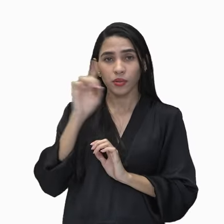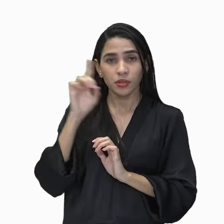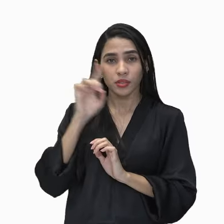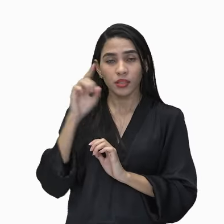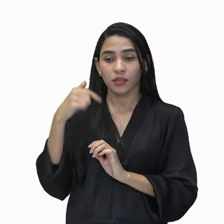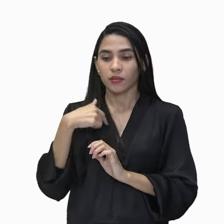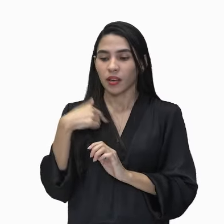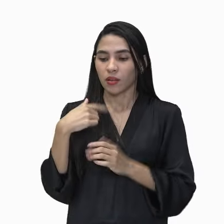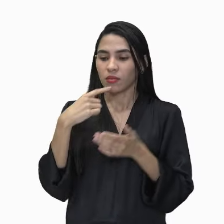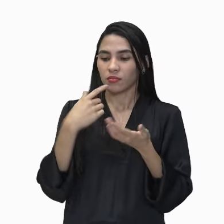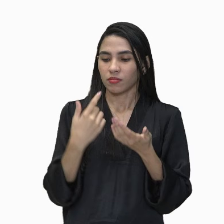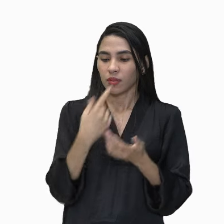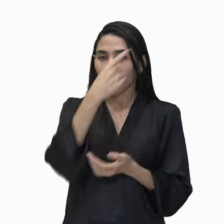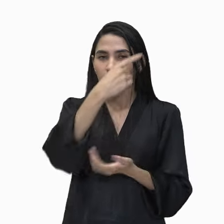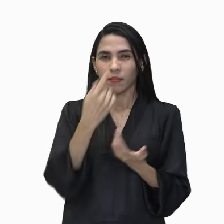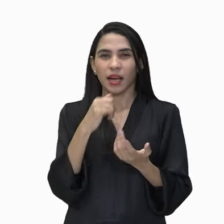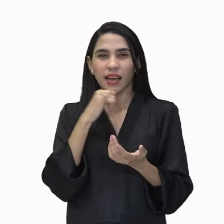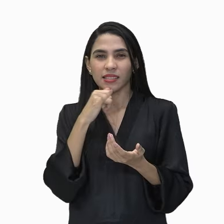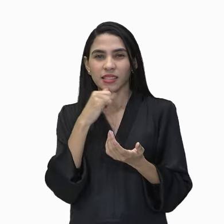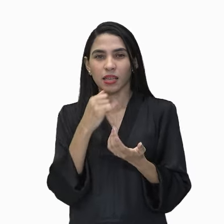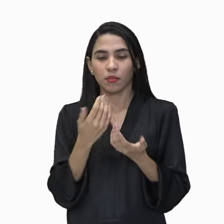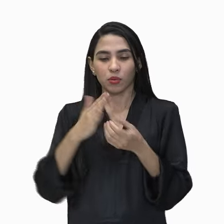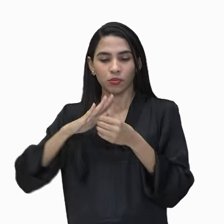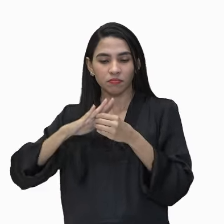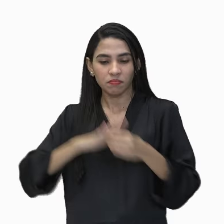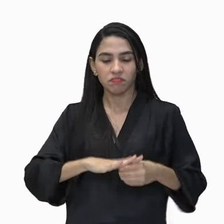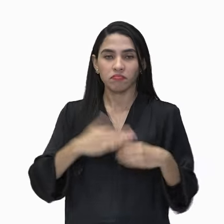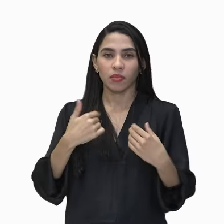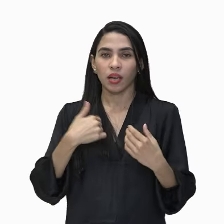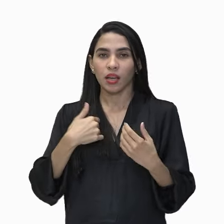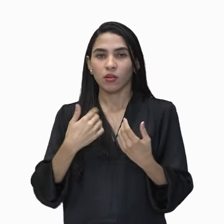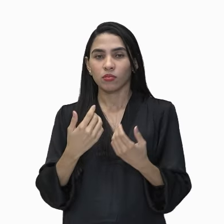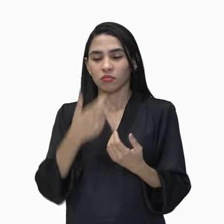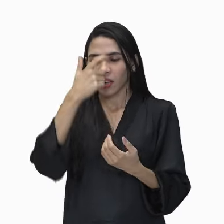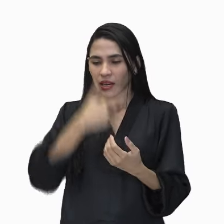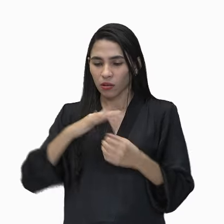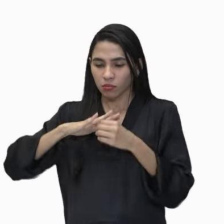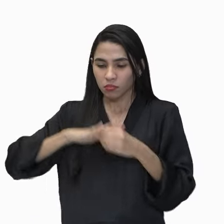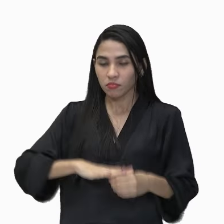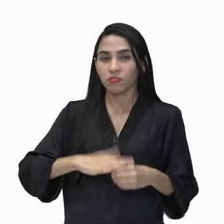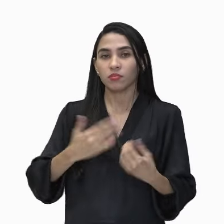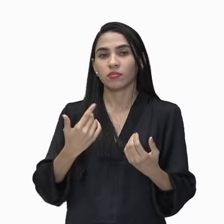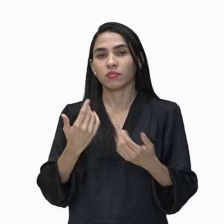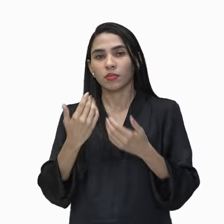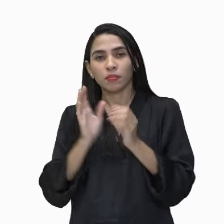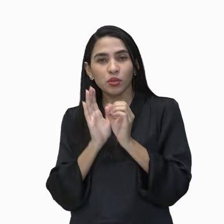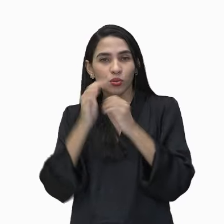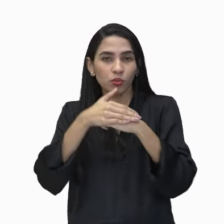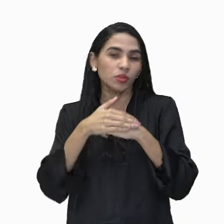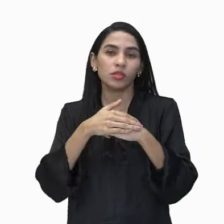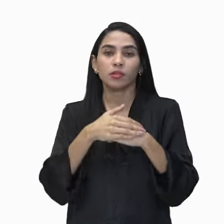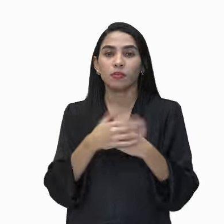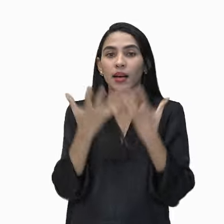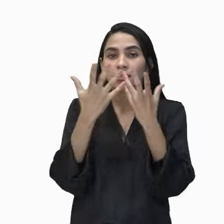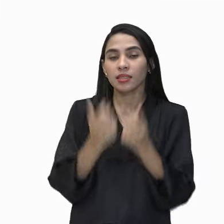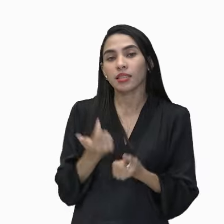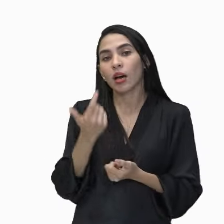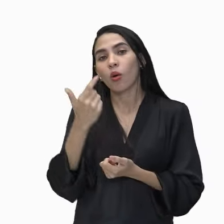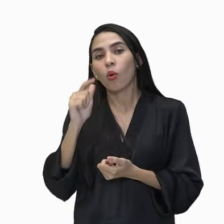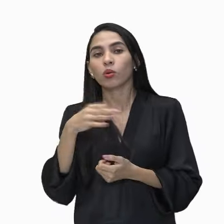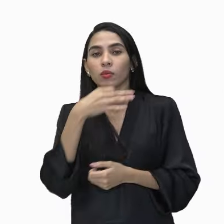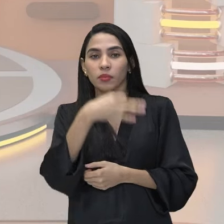eu anulei o meu eu para inseri-lo alienadamente no mundo do outro.